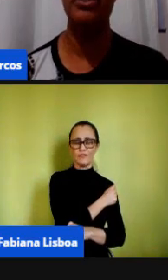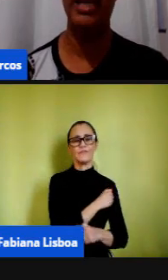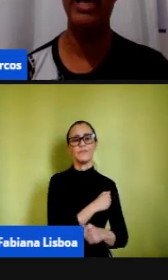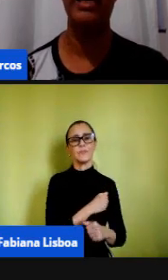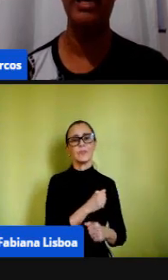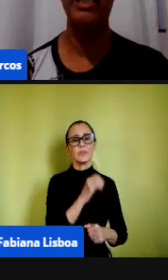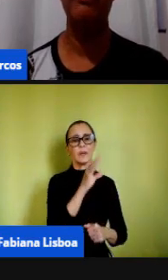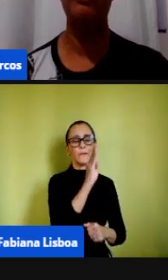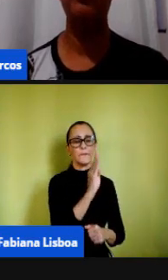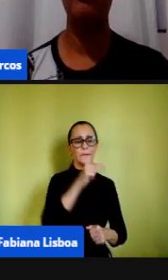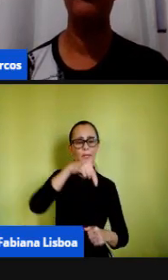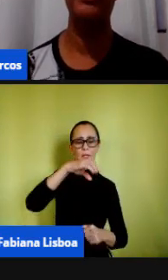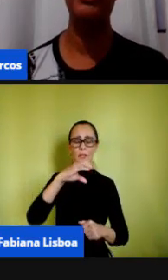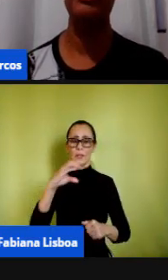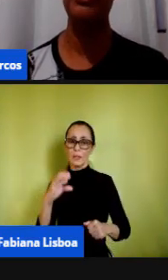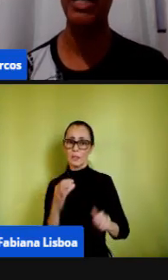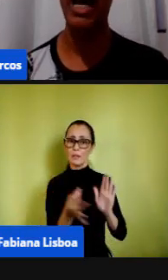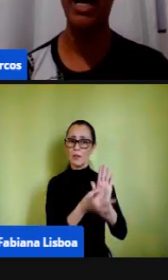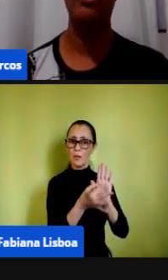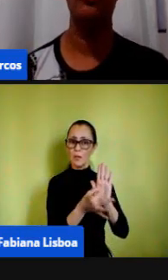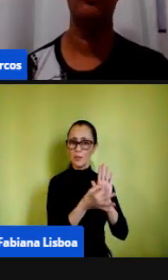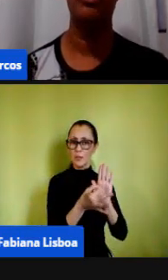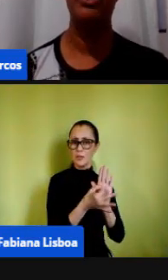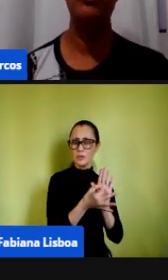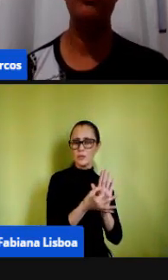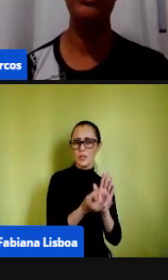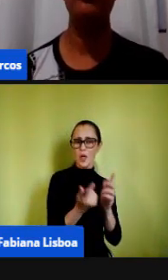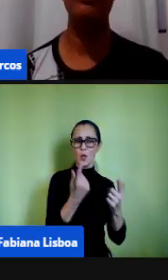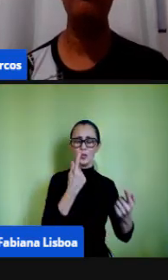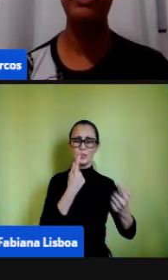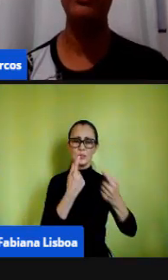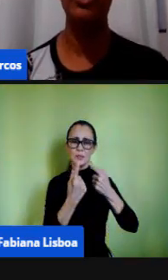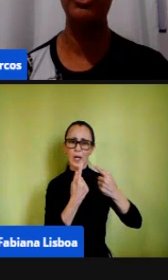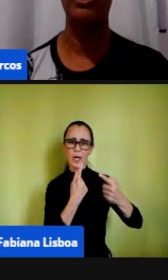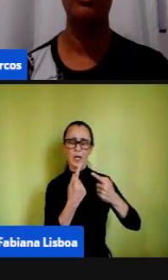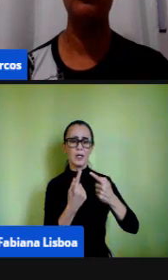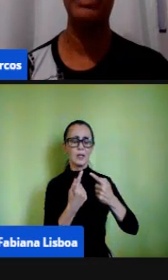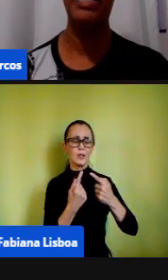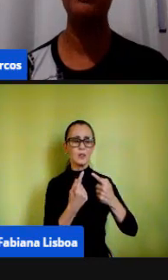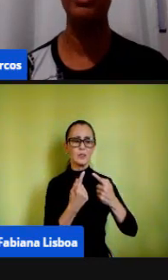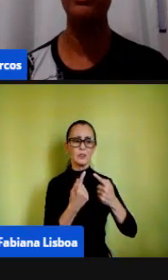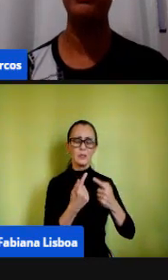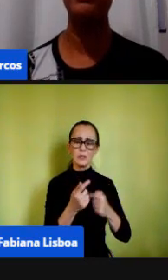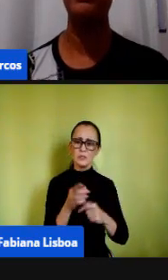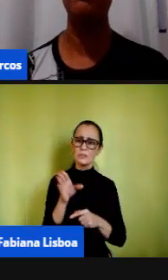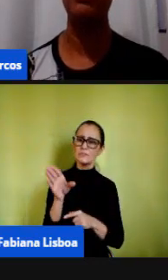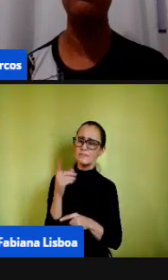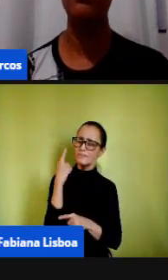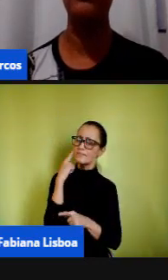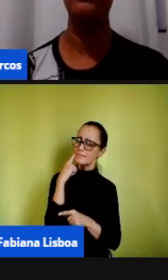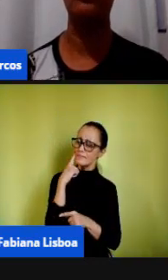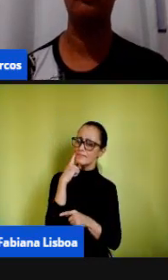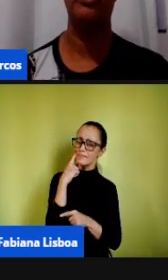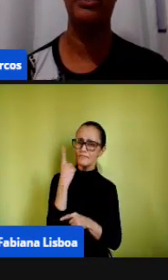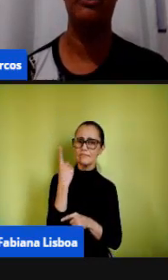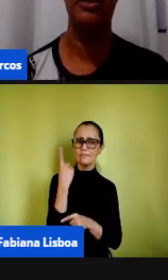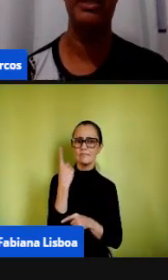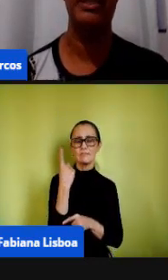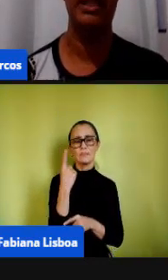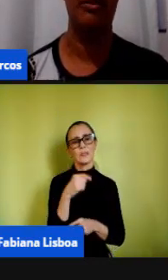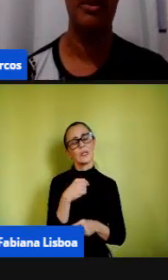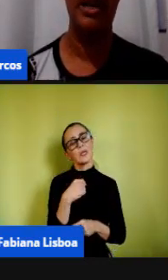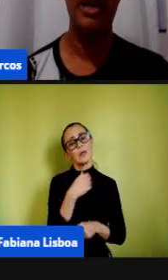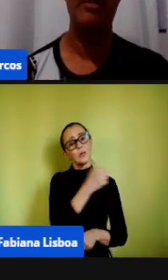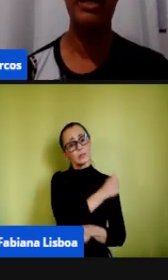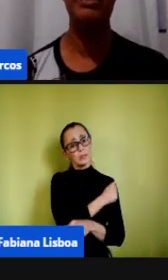BNCC nos sugere que devemos promover diálogo, de ouvir com empatia os agentes que estão envolvidos no processo